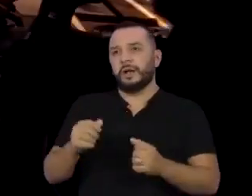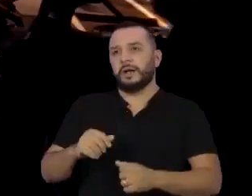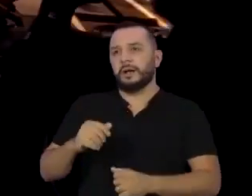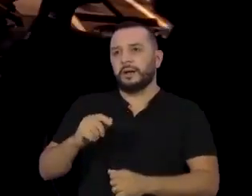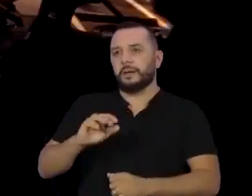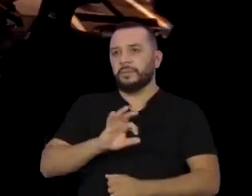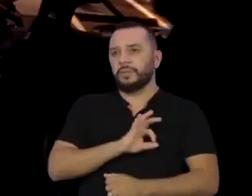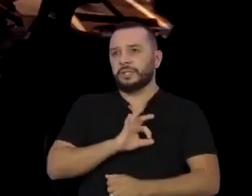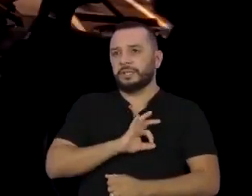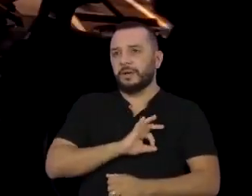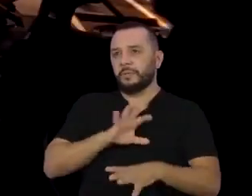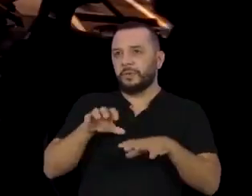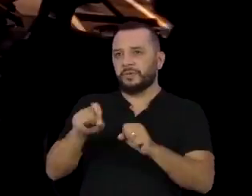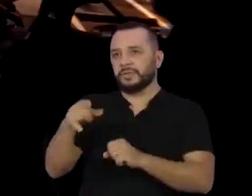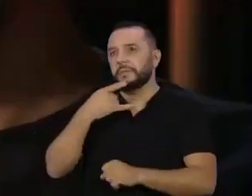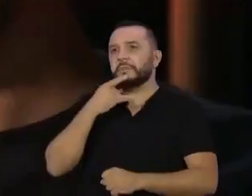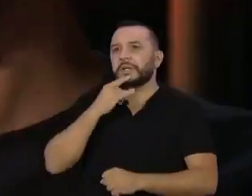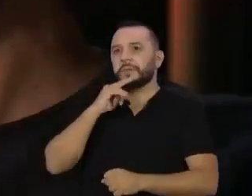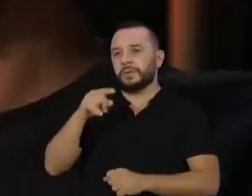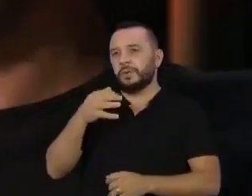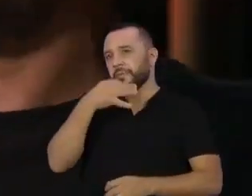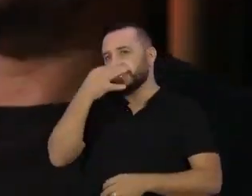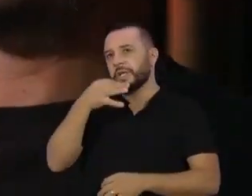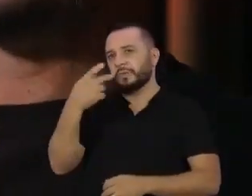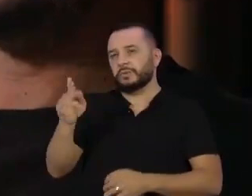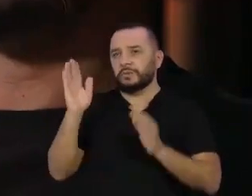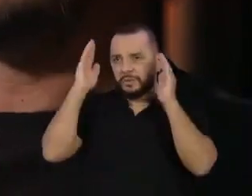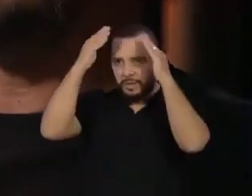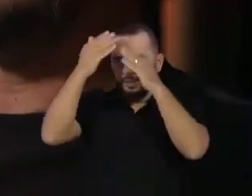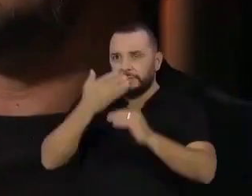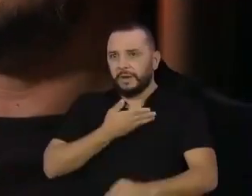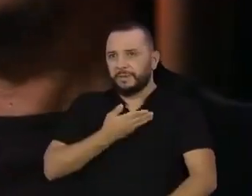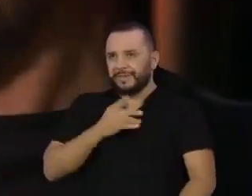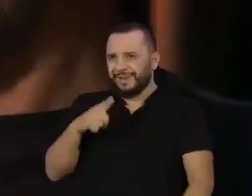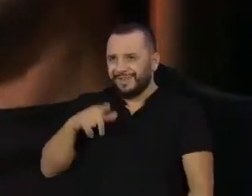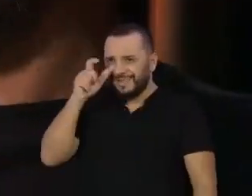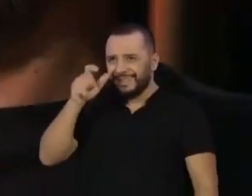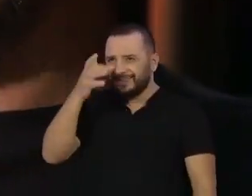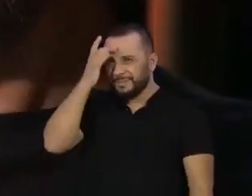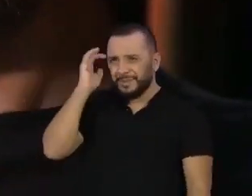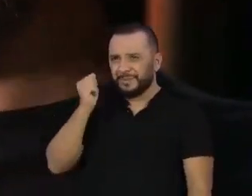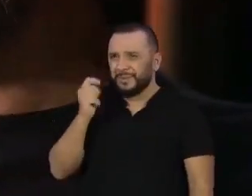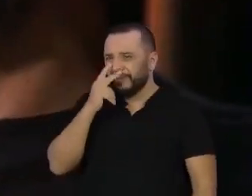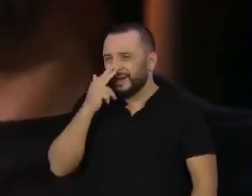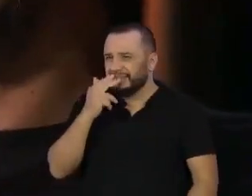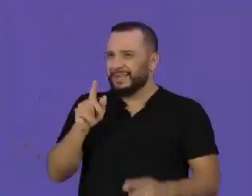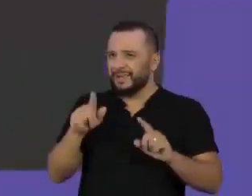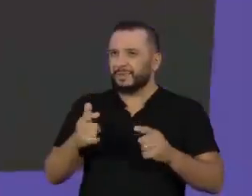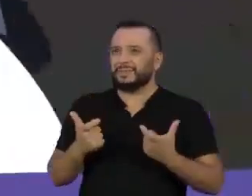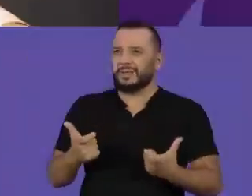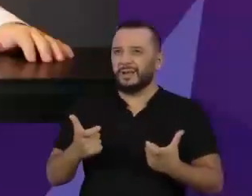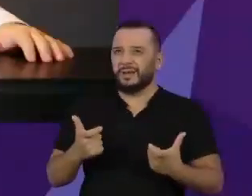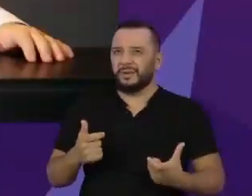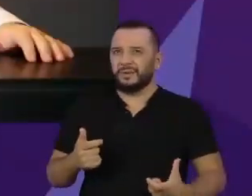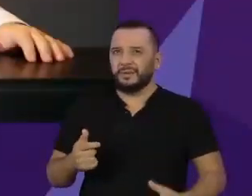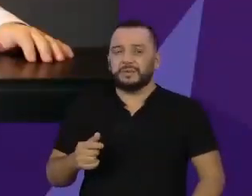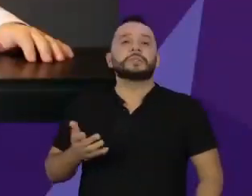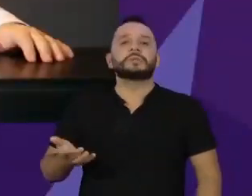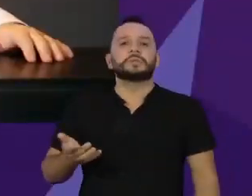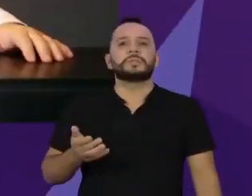acha isso eu acho aquilo do Papa partir do momento que surgiu o interesse público eu acho que eles são inferno